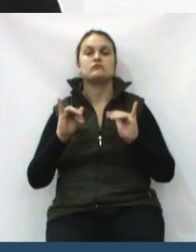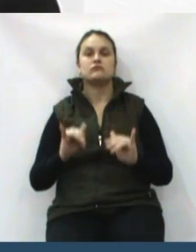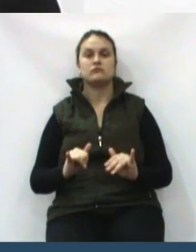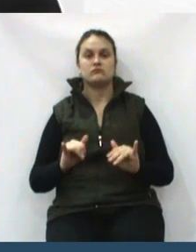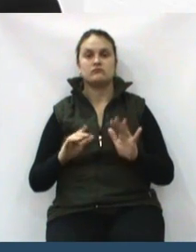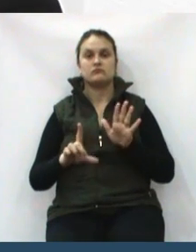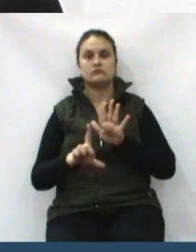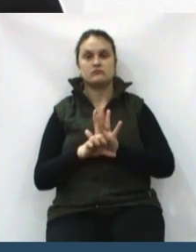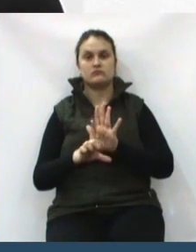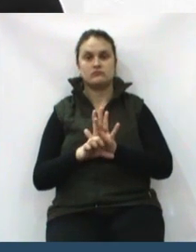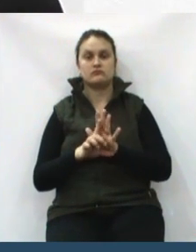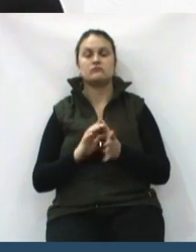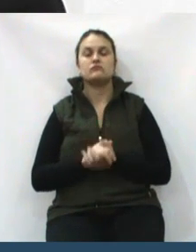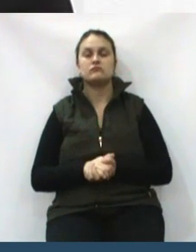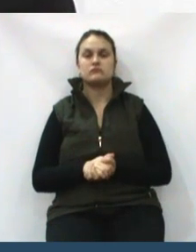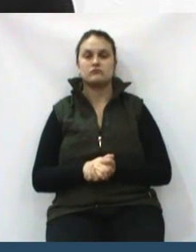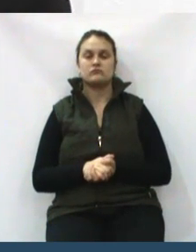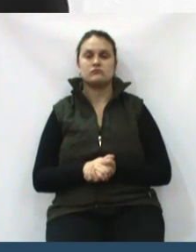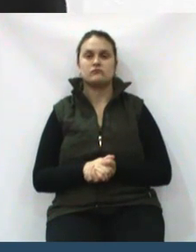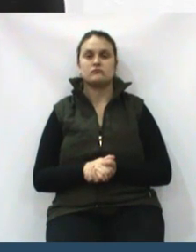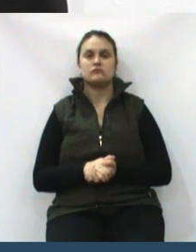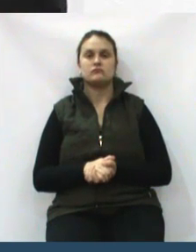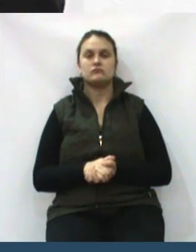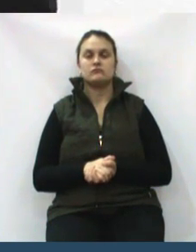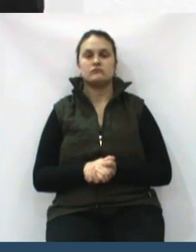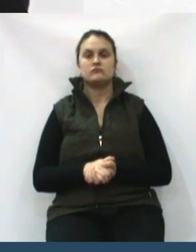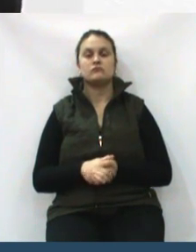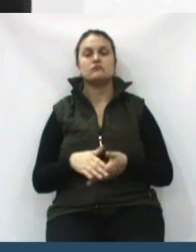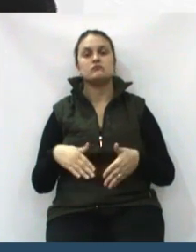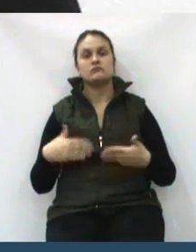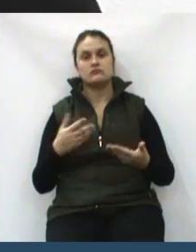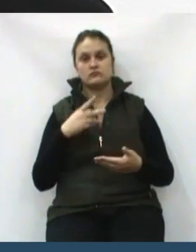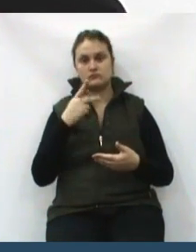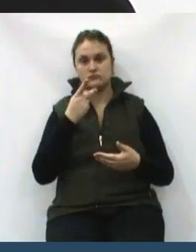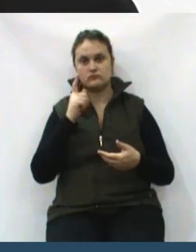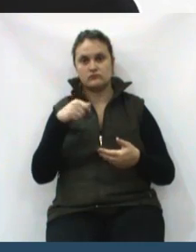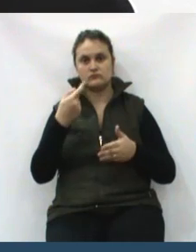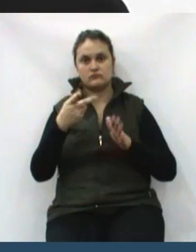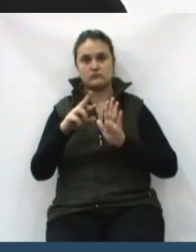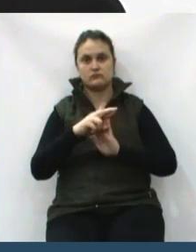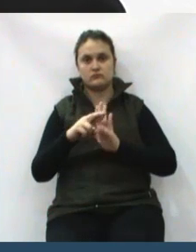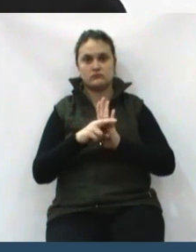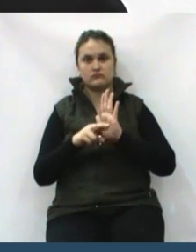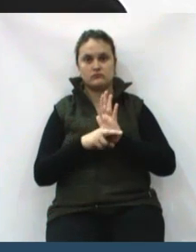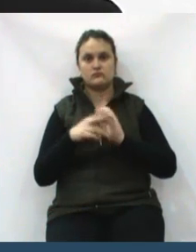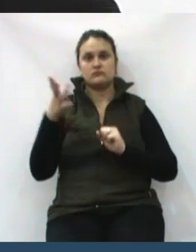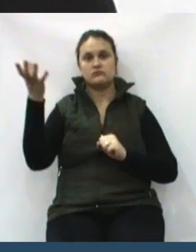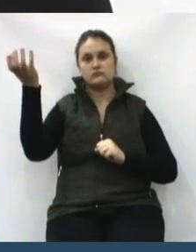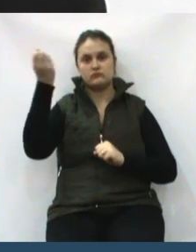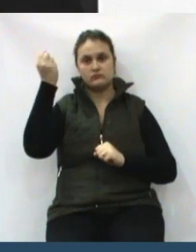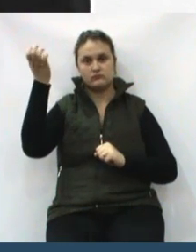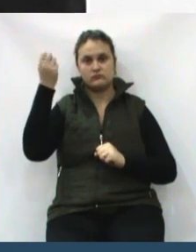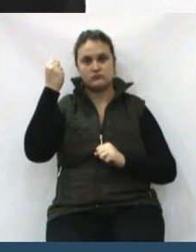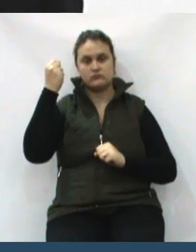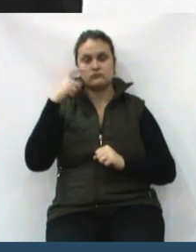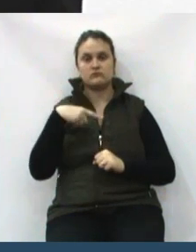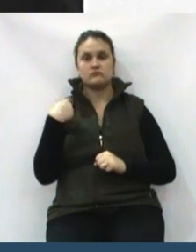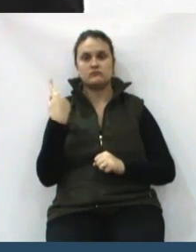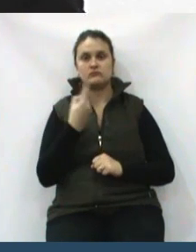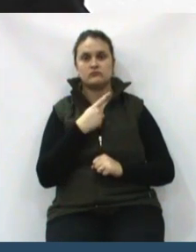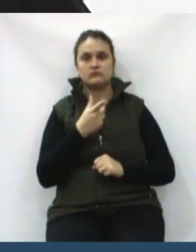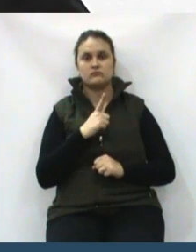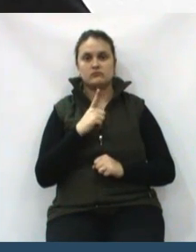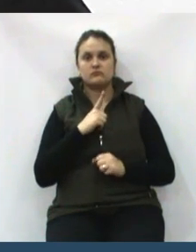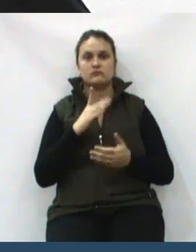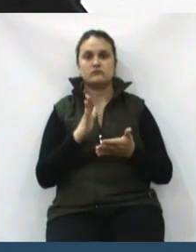final do referido projeto de lei. Com questão ao regime próprio de previdência social, senhor presidente, nós temos alguns